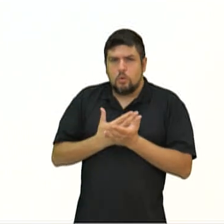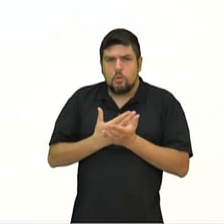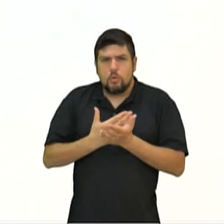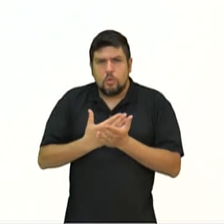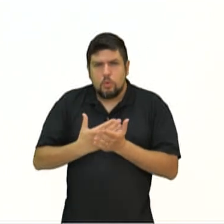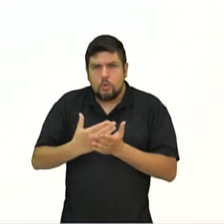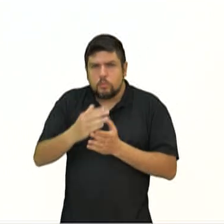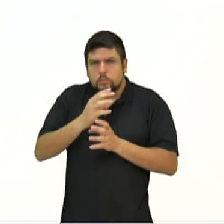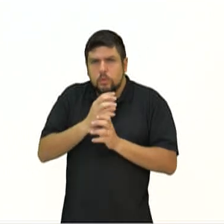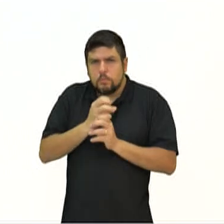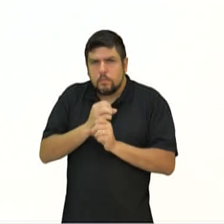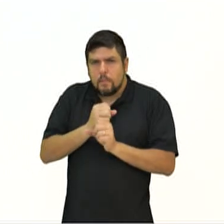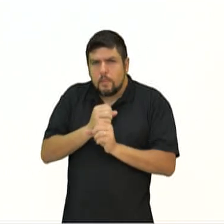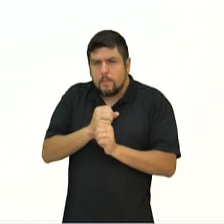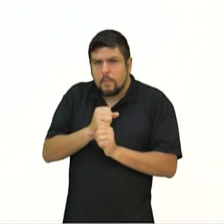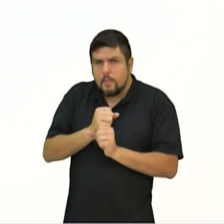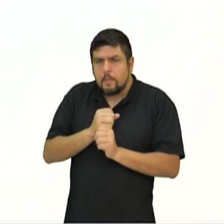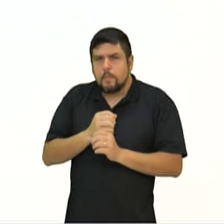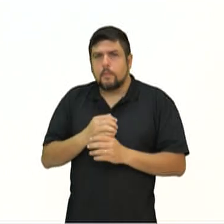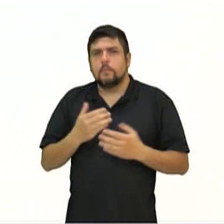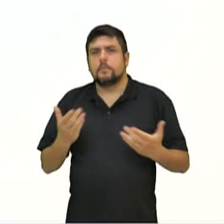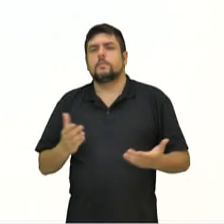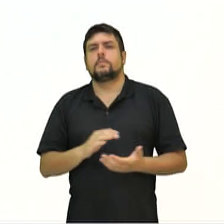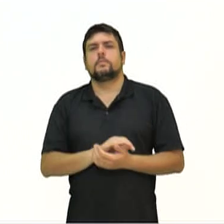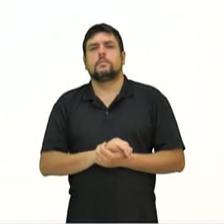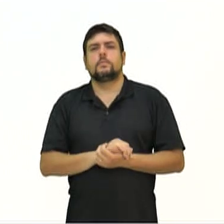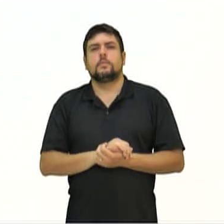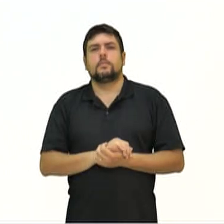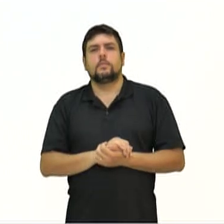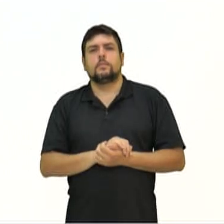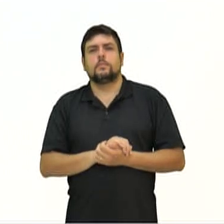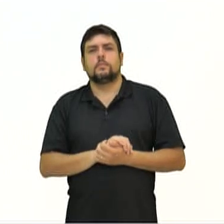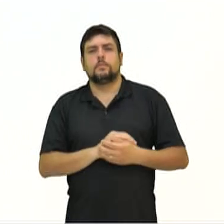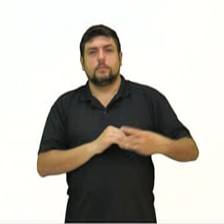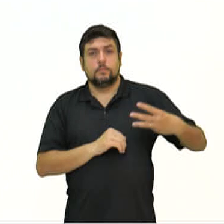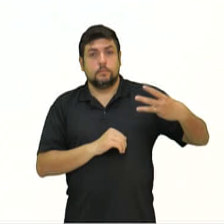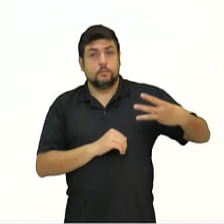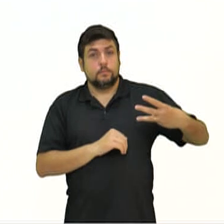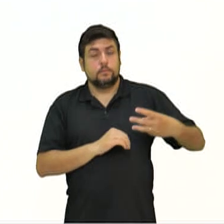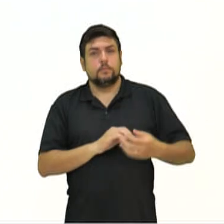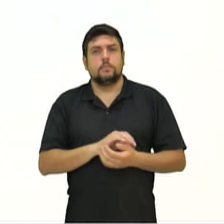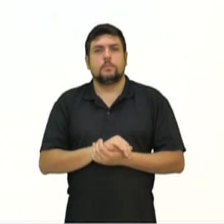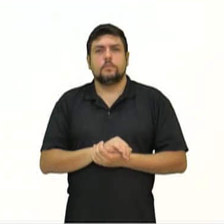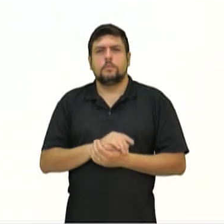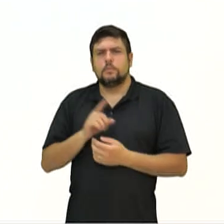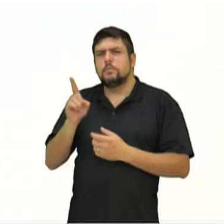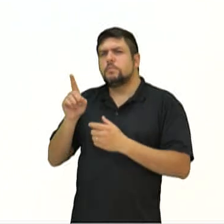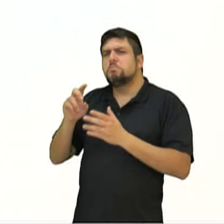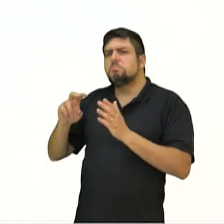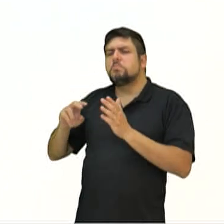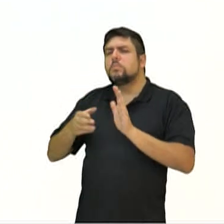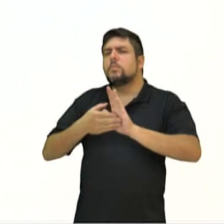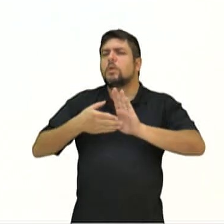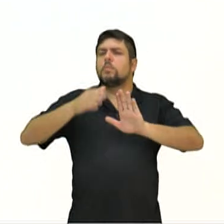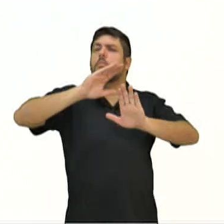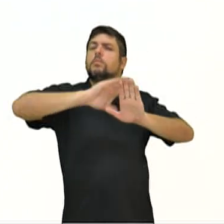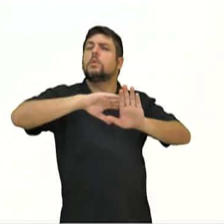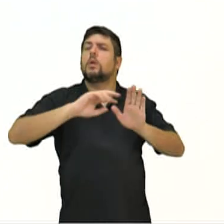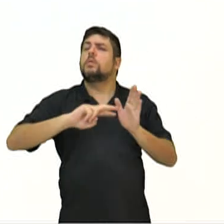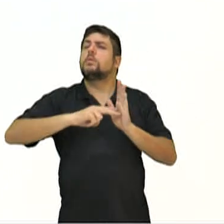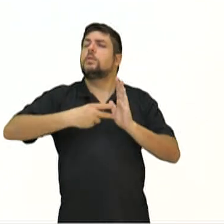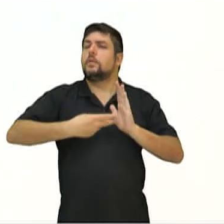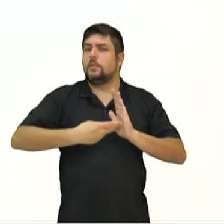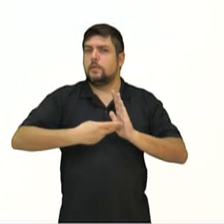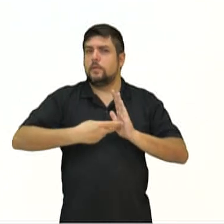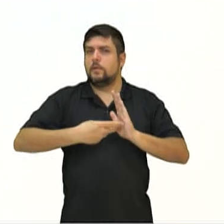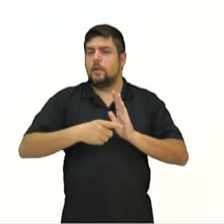que ele faz, ok? E a 3. What is it trying to say? O que ele está tentando dizer com isso daí? Eu já dei uma